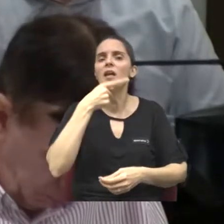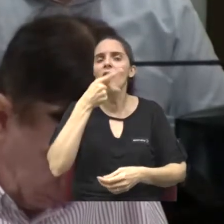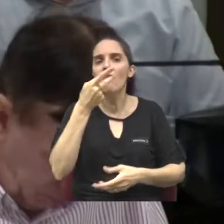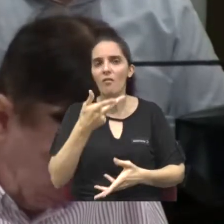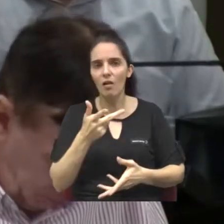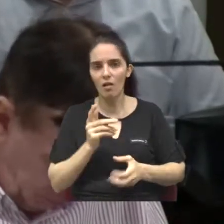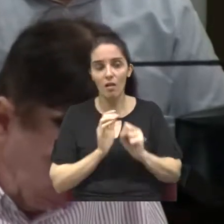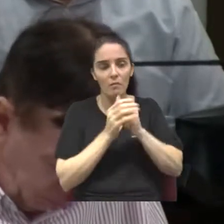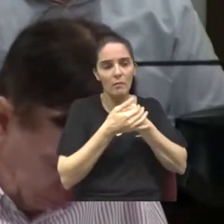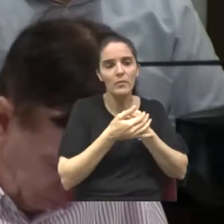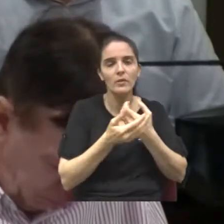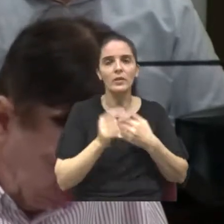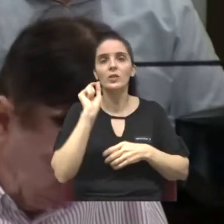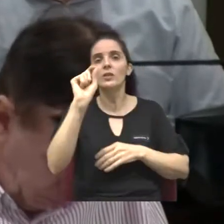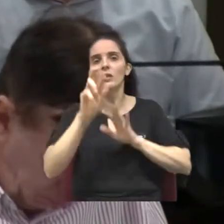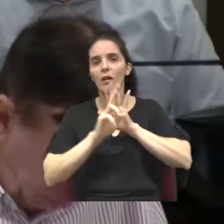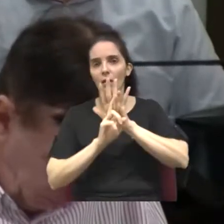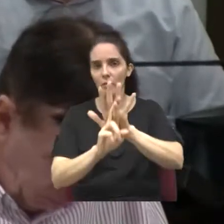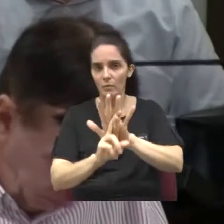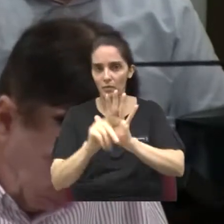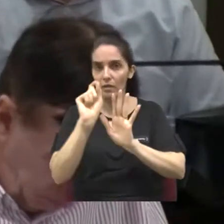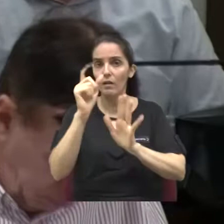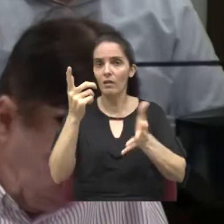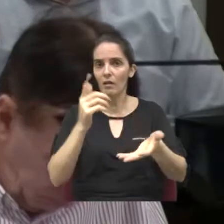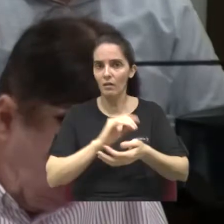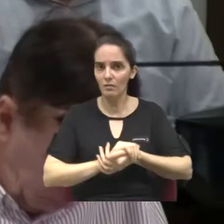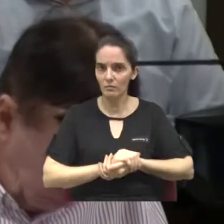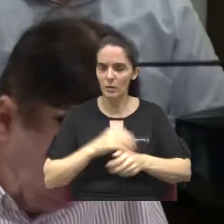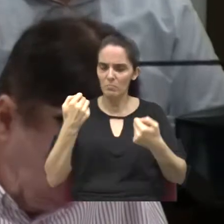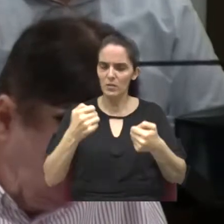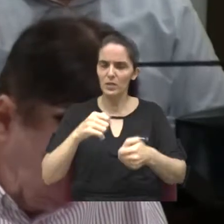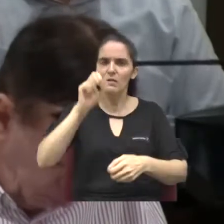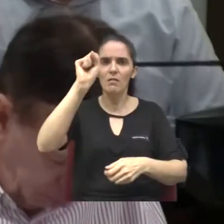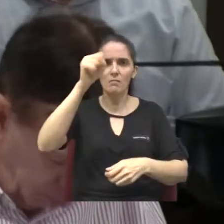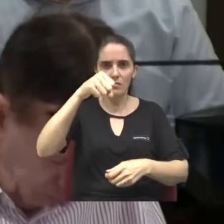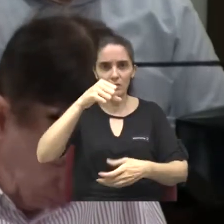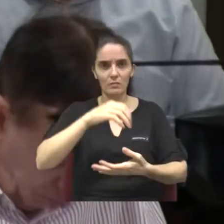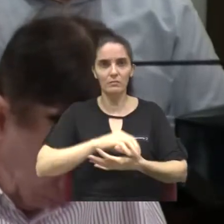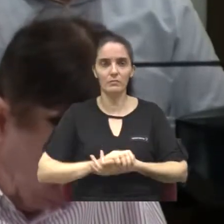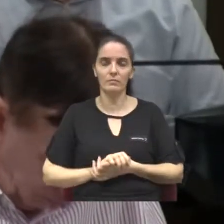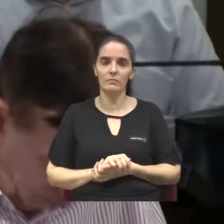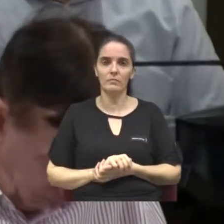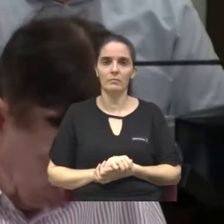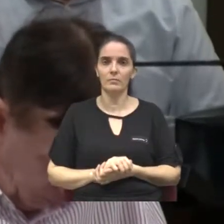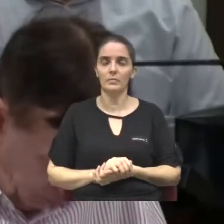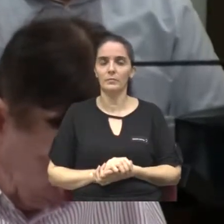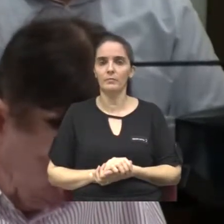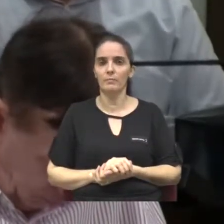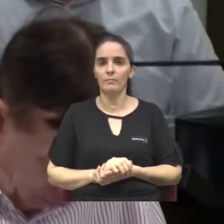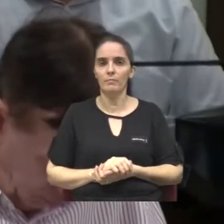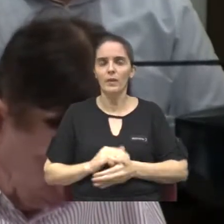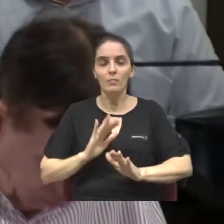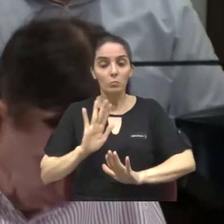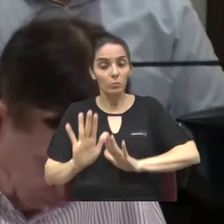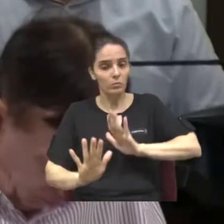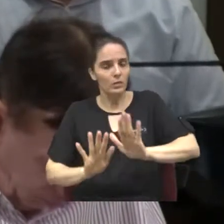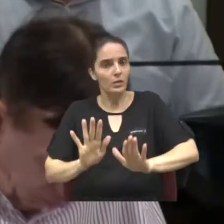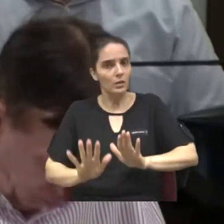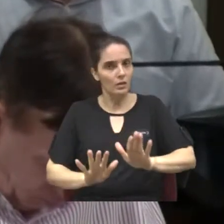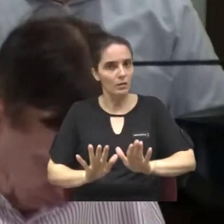elas? Então, nós temos sim, com passo a passo,